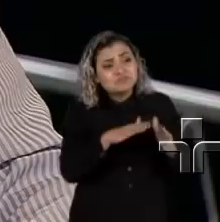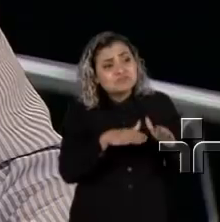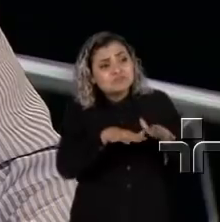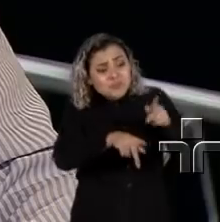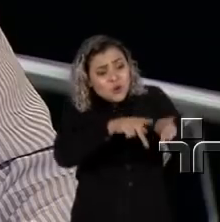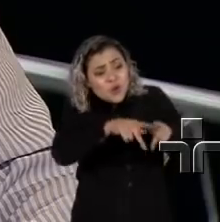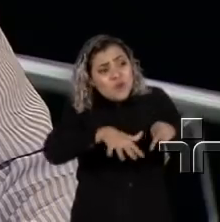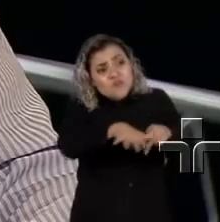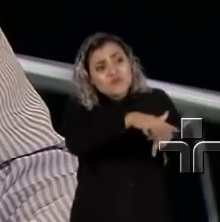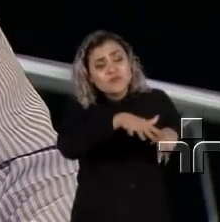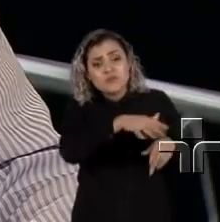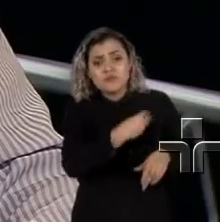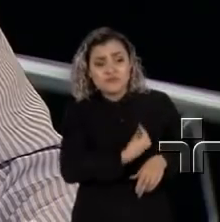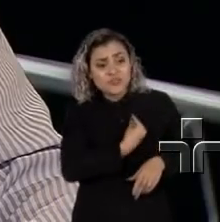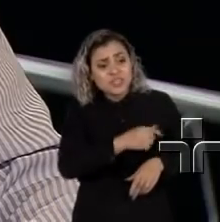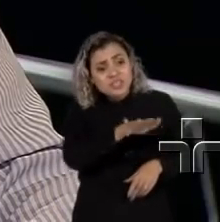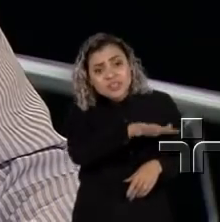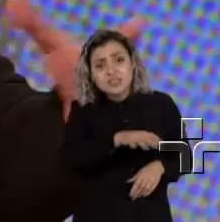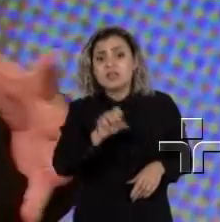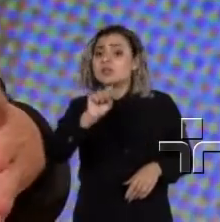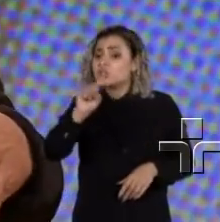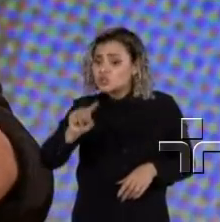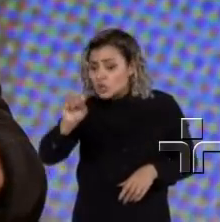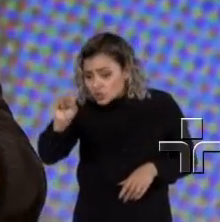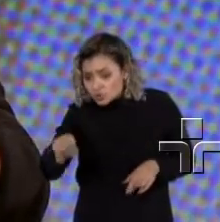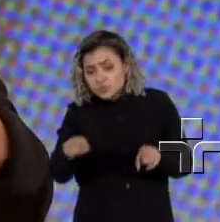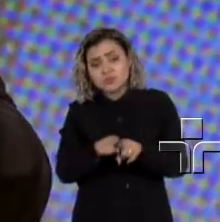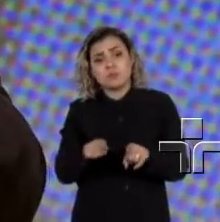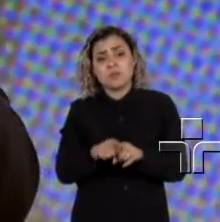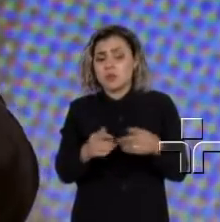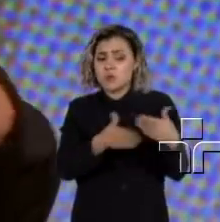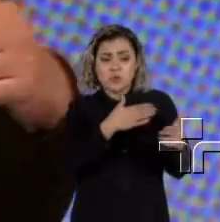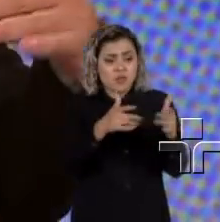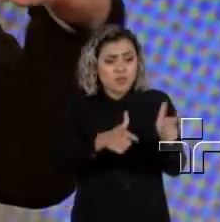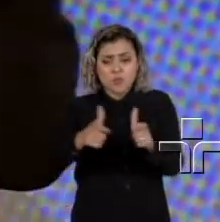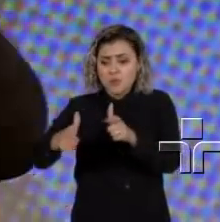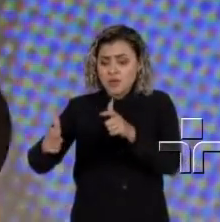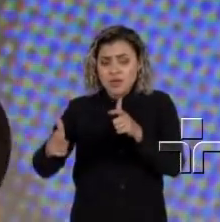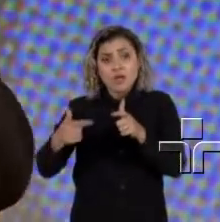estava na vida, na Zona Sul, estava em todo lugar. Então,